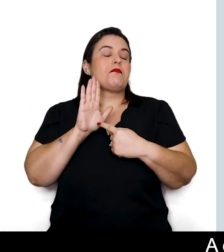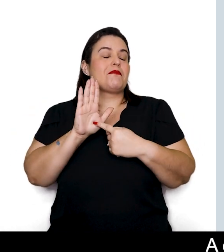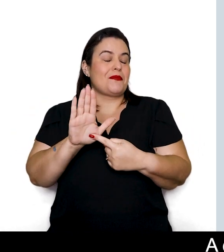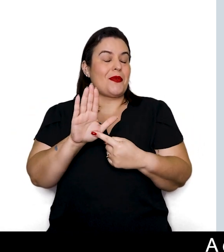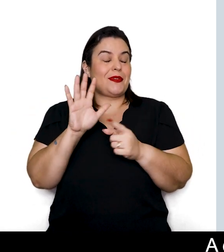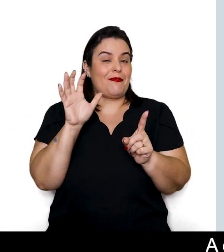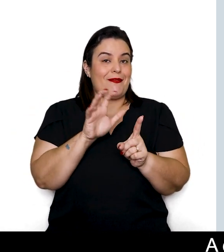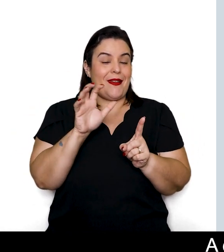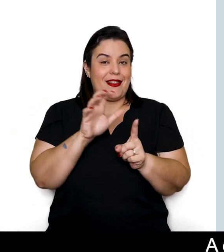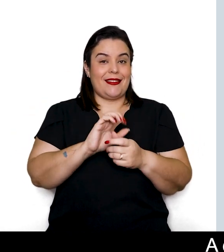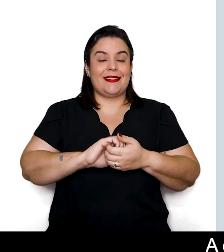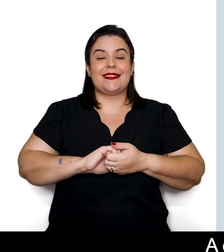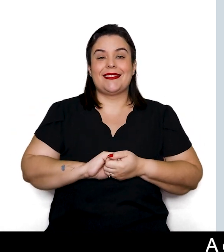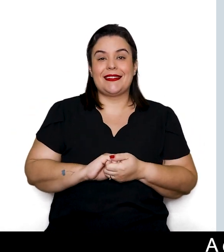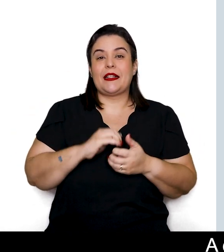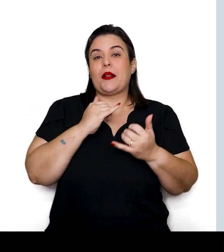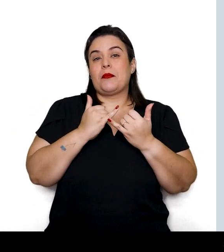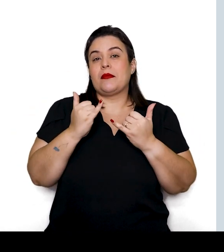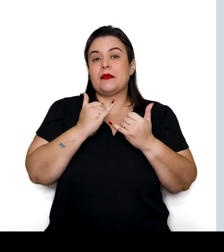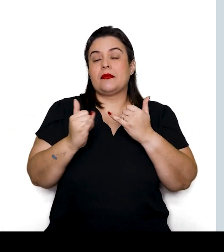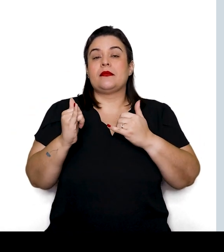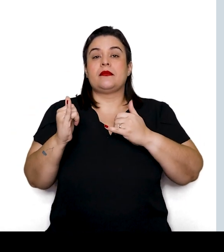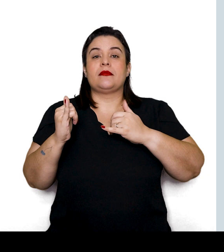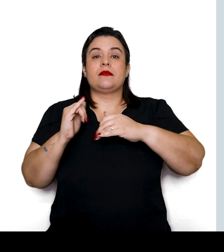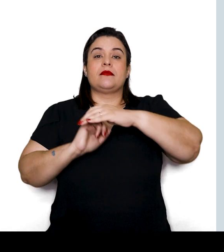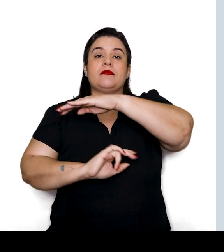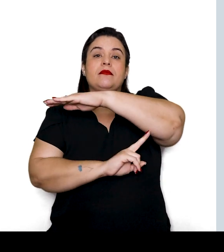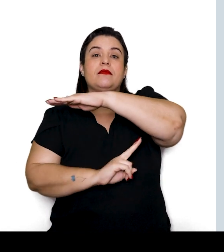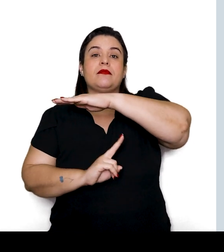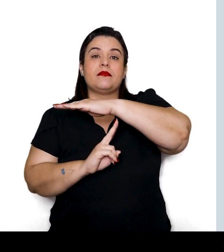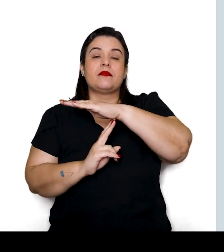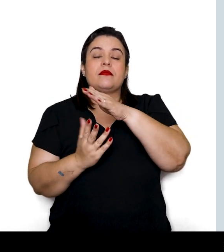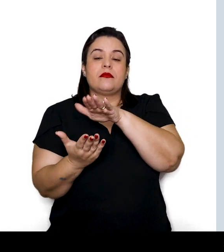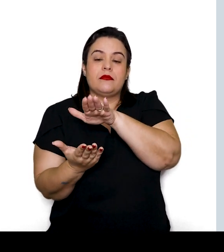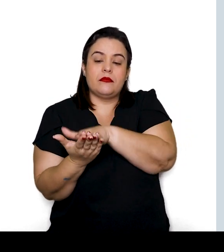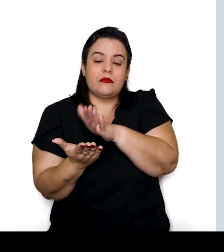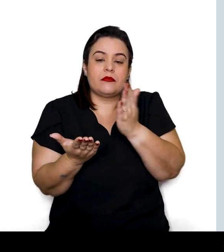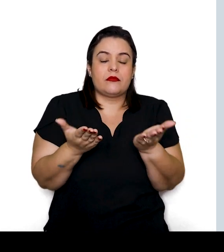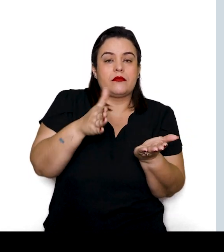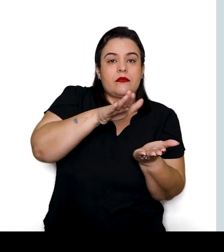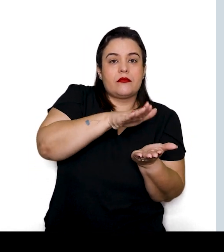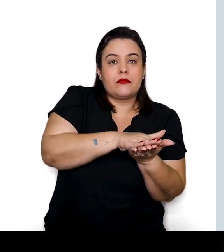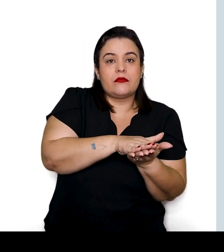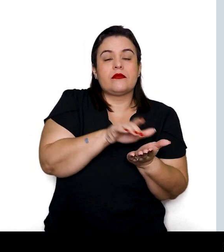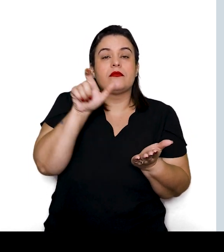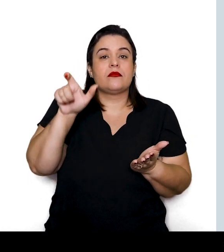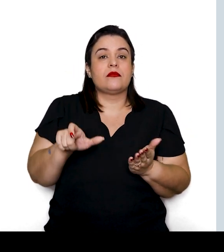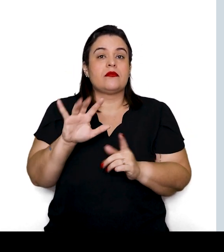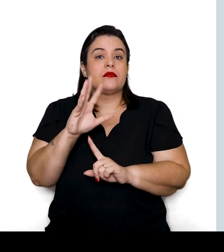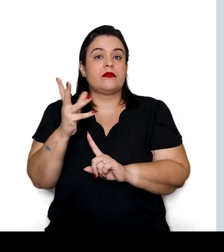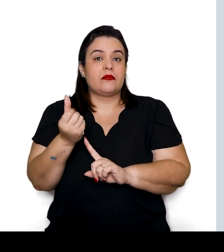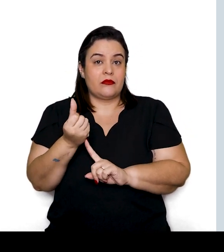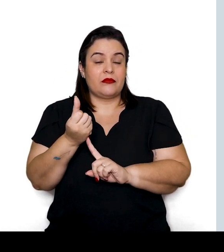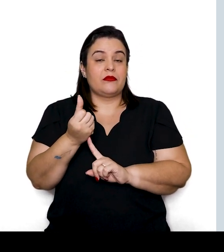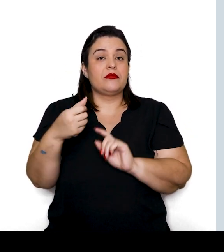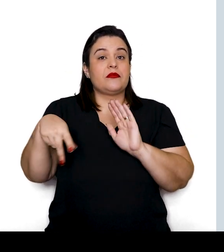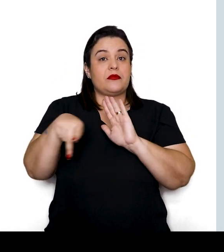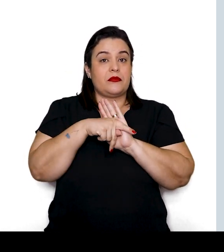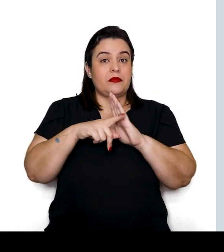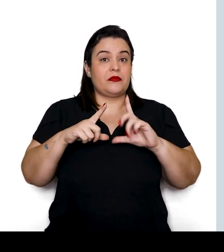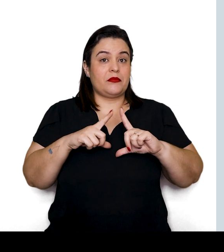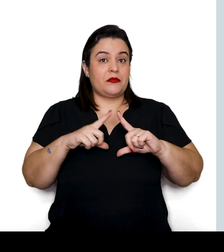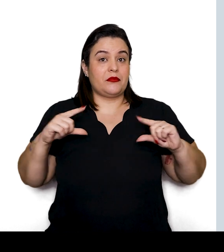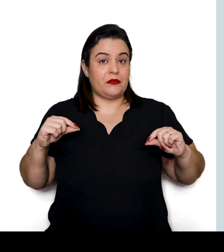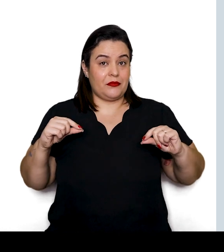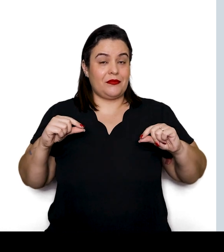arqueada evidencia essa influência, assemelhando-se às pontes retratadas em algumas xilogravuras de Hiroshige